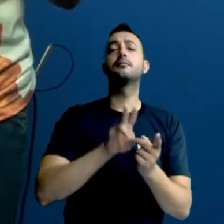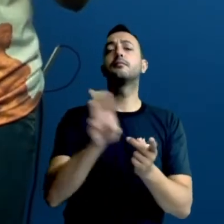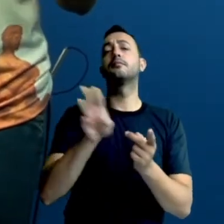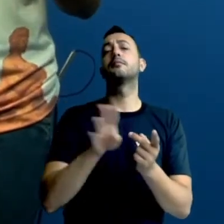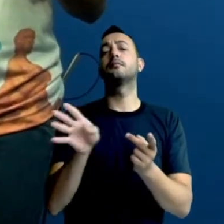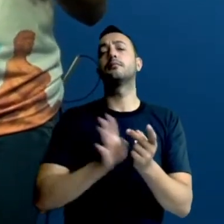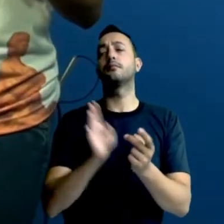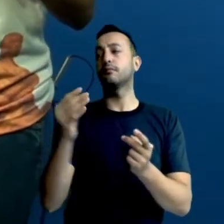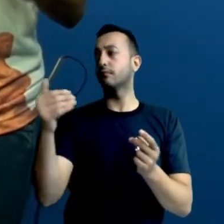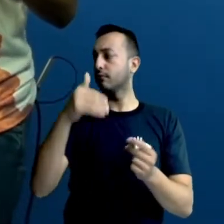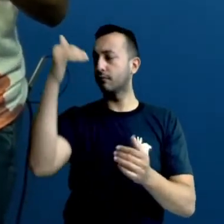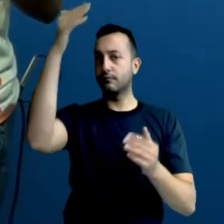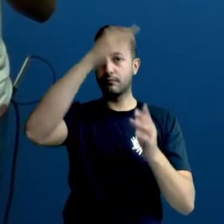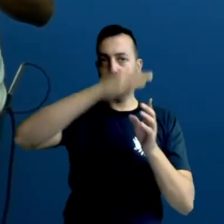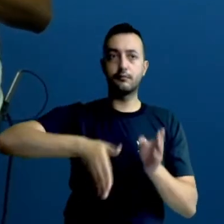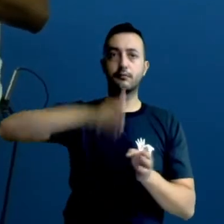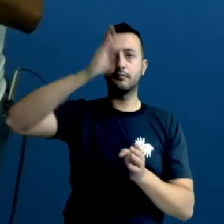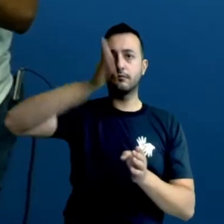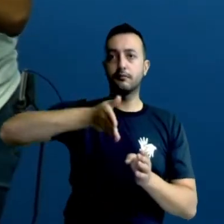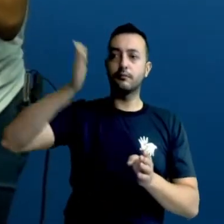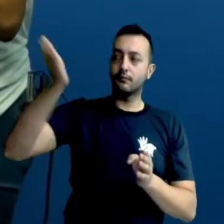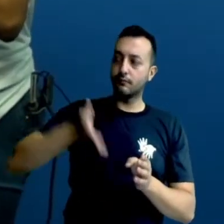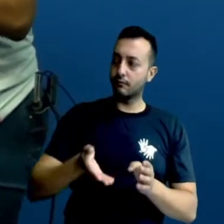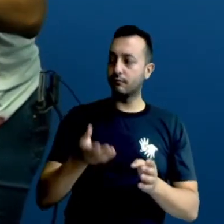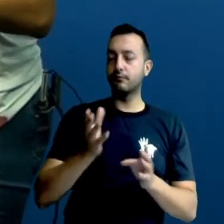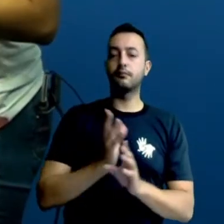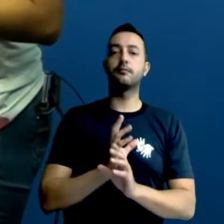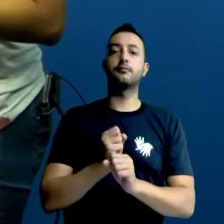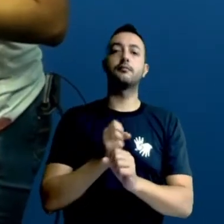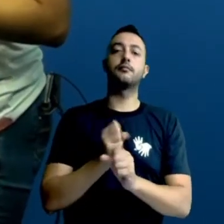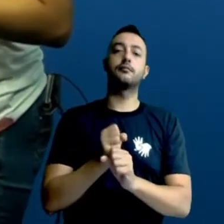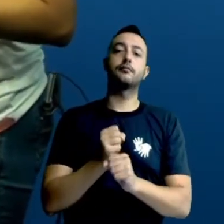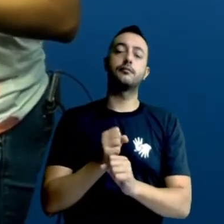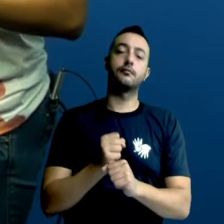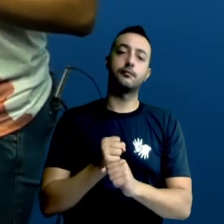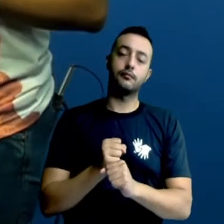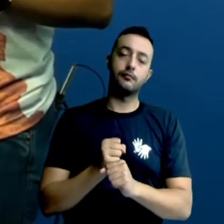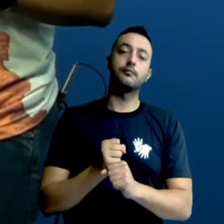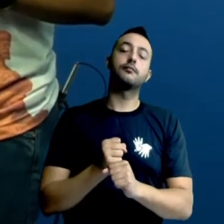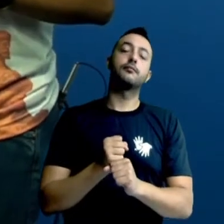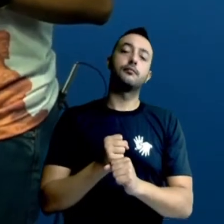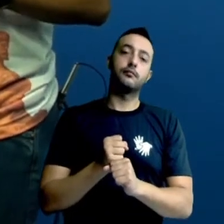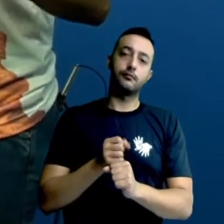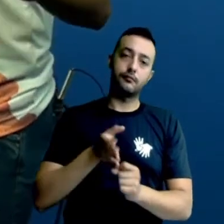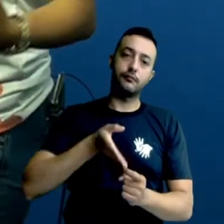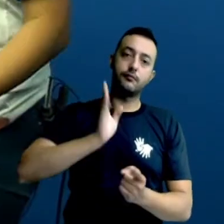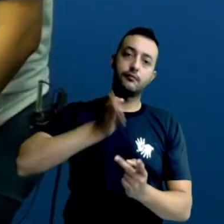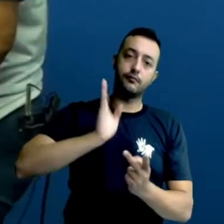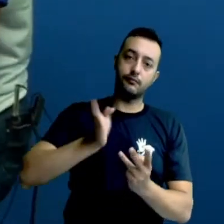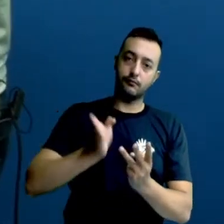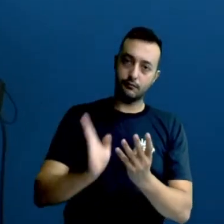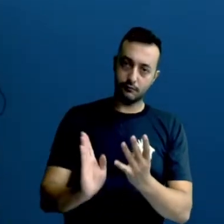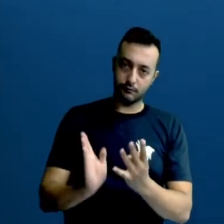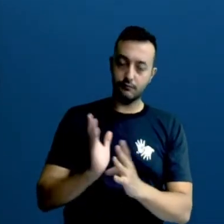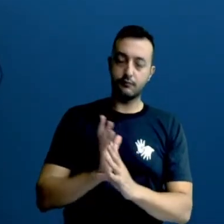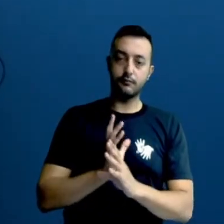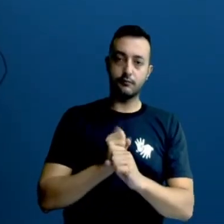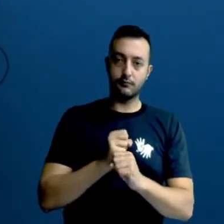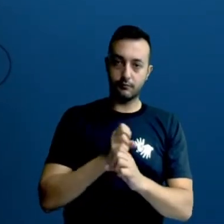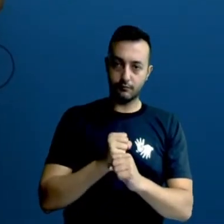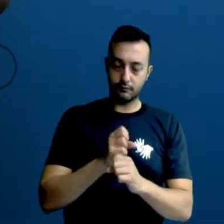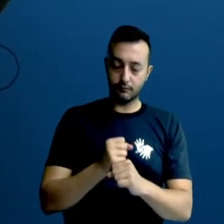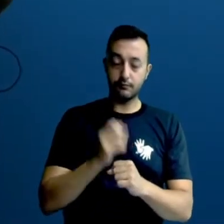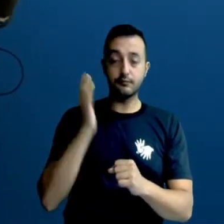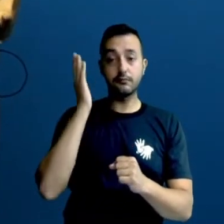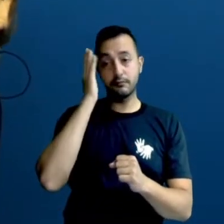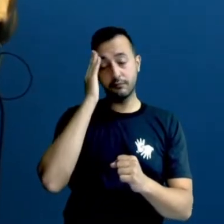em geral, a gente consegue descobrir a quantidade de diagonais sabendo da quantidade